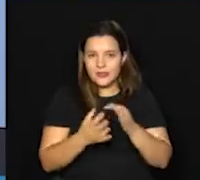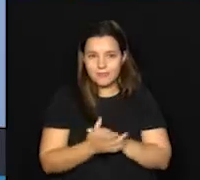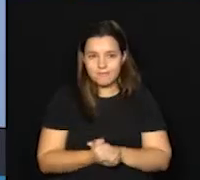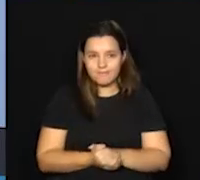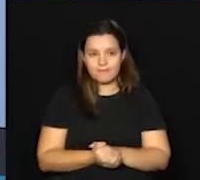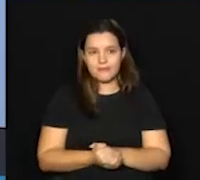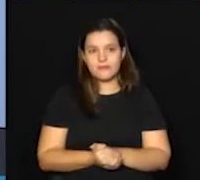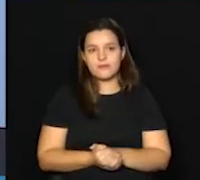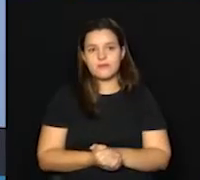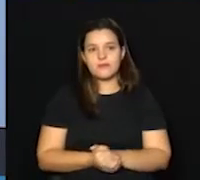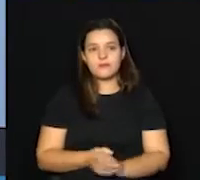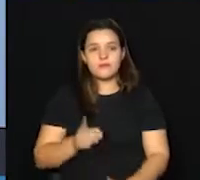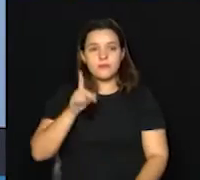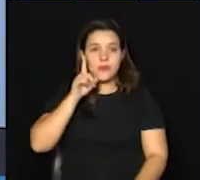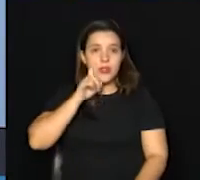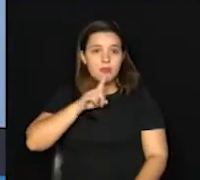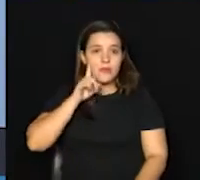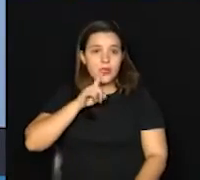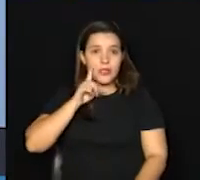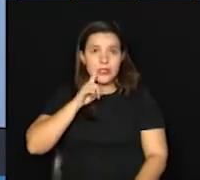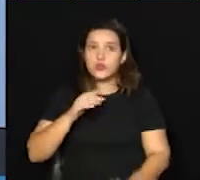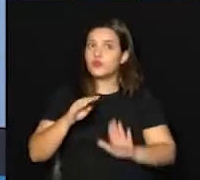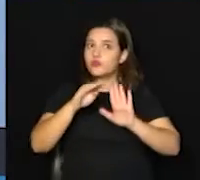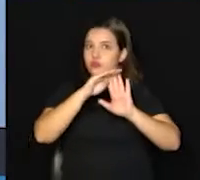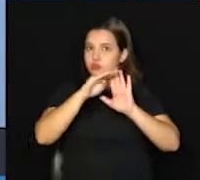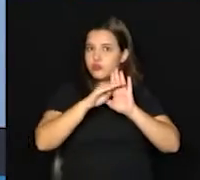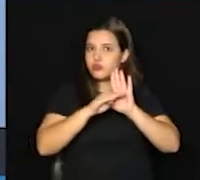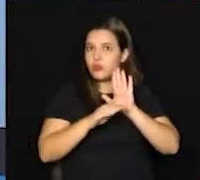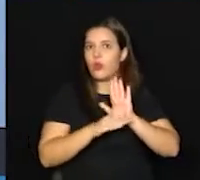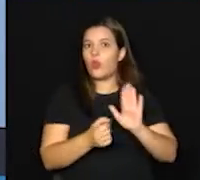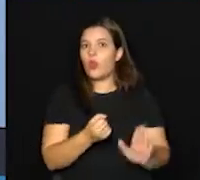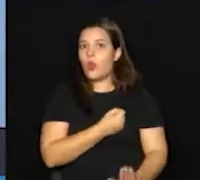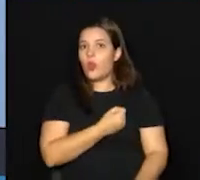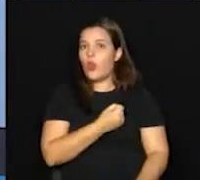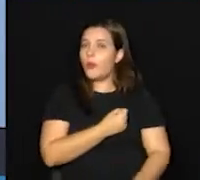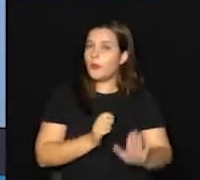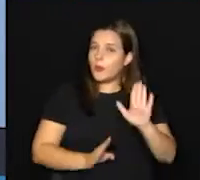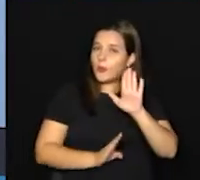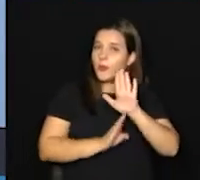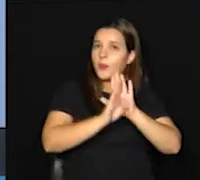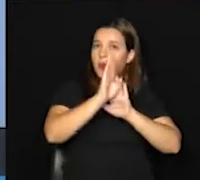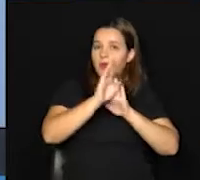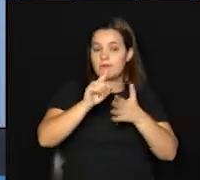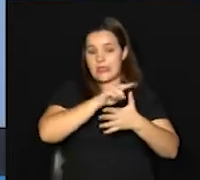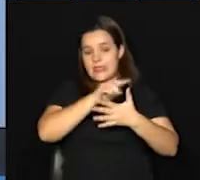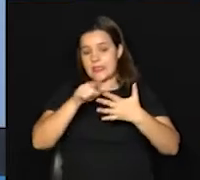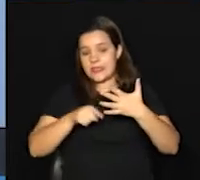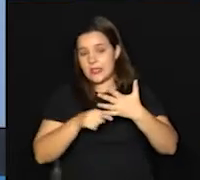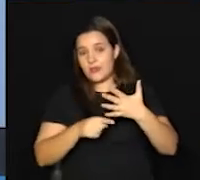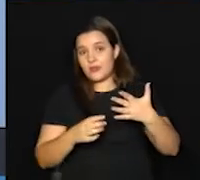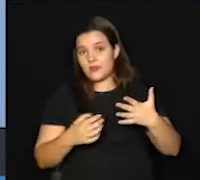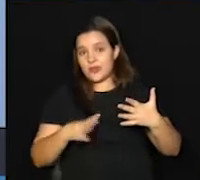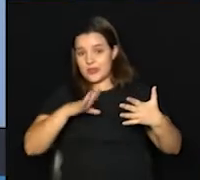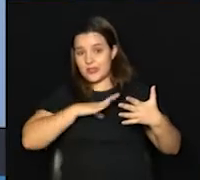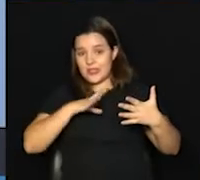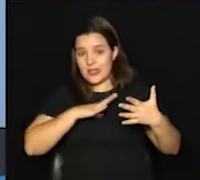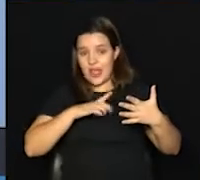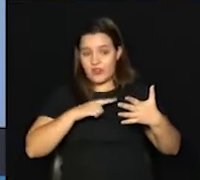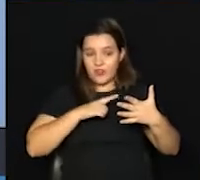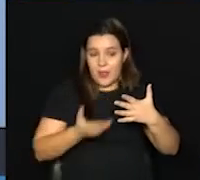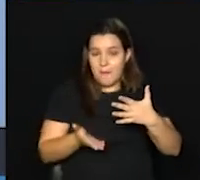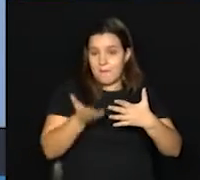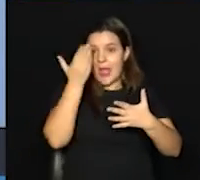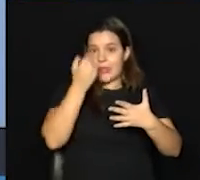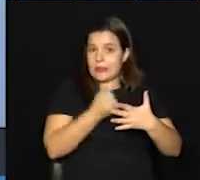a gente olha na nossa tabela, Gabriel, ela está ali, ó, entre as 5 cidades com o maior número de casos da região metropolitana